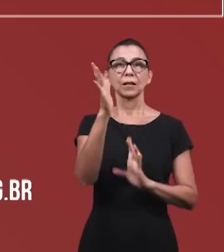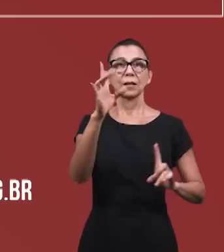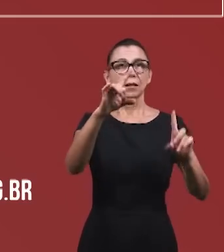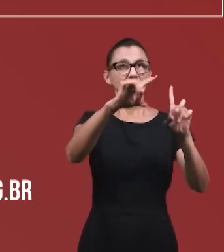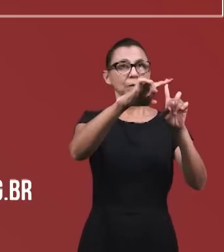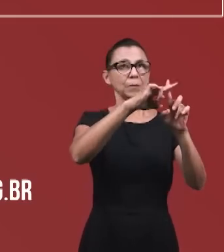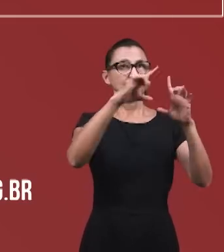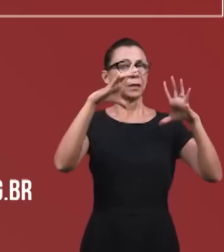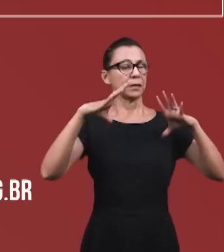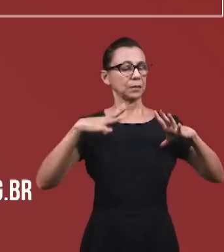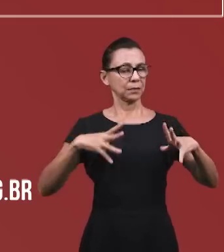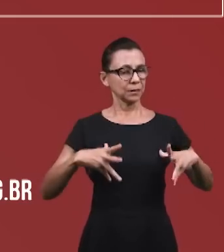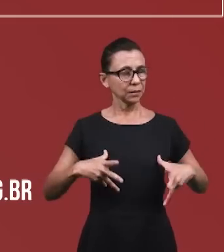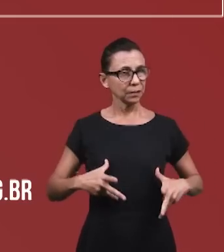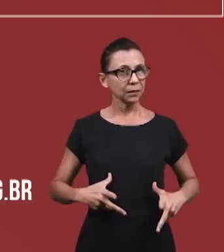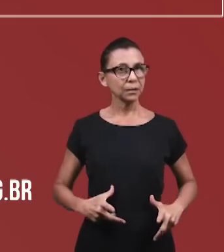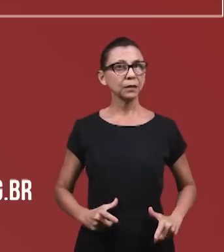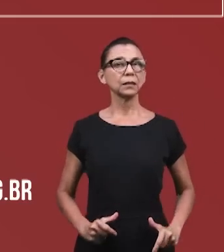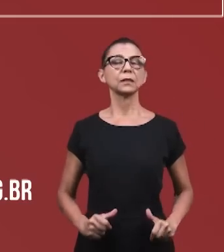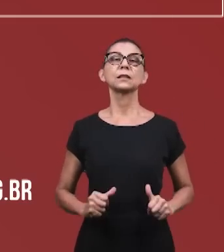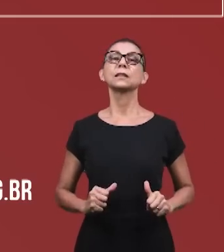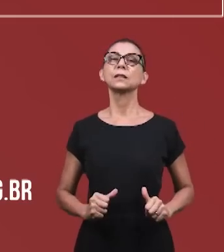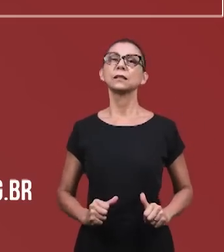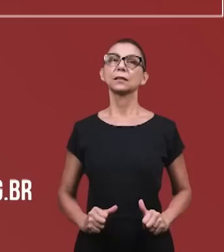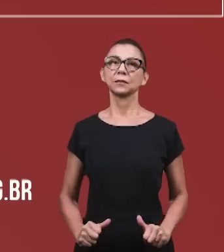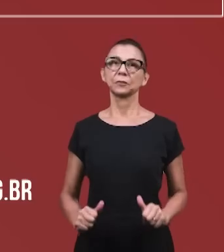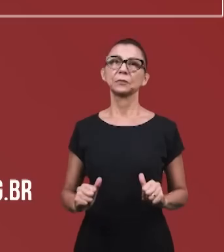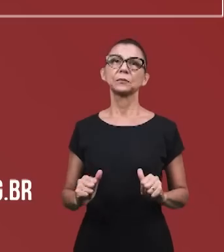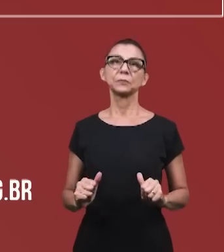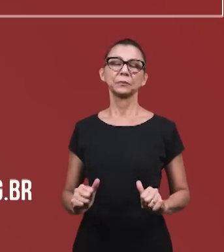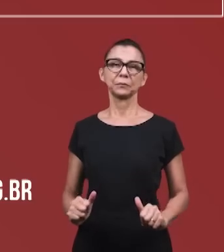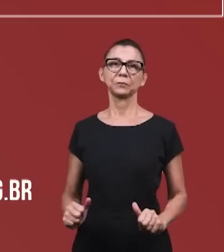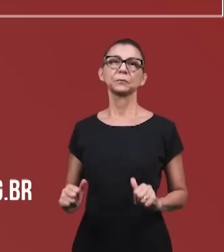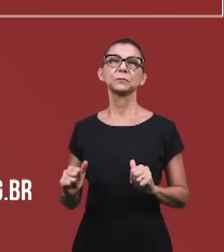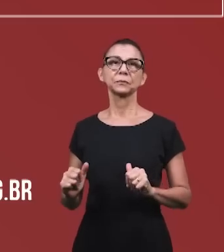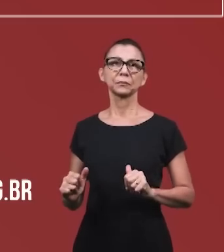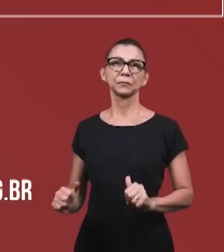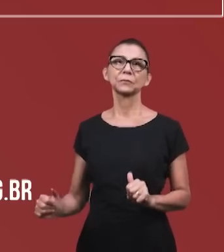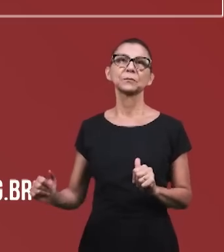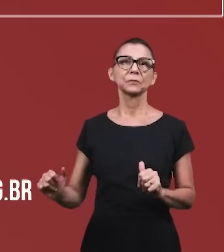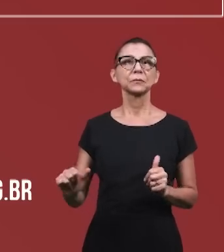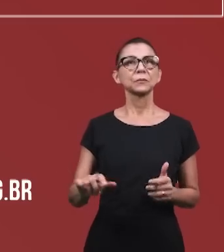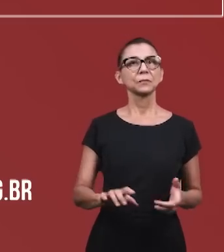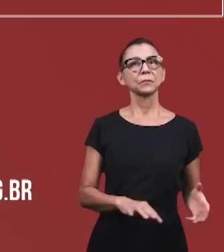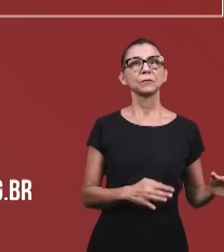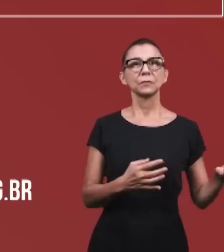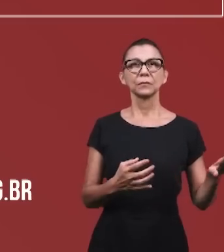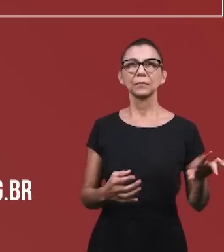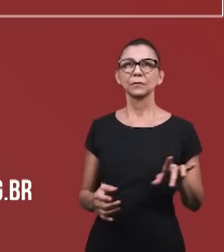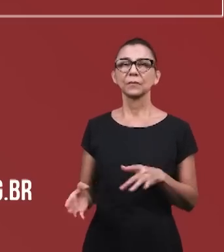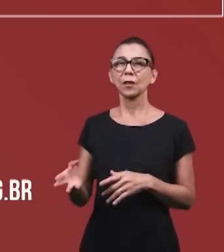cuida de mim com teu amor, como uma